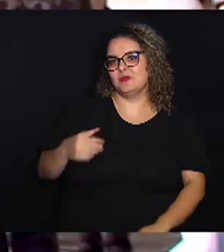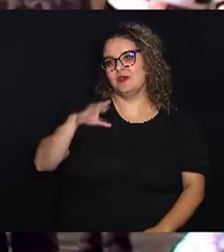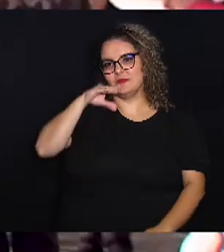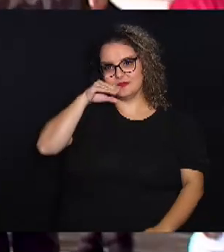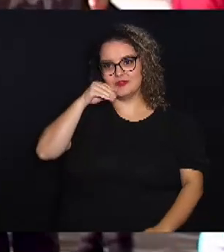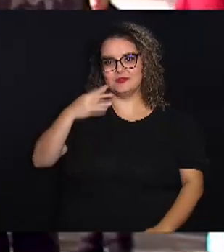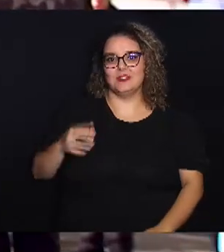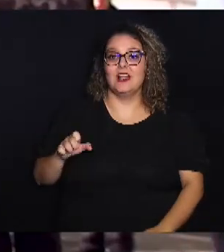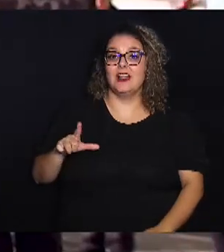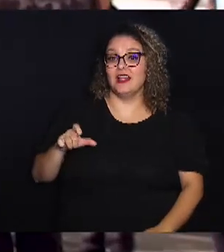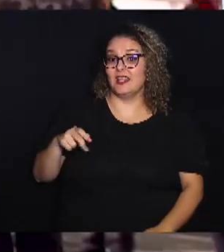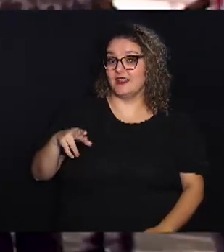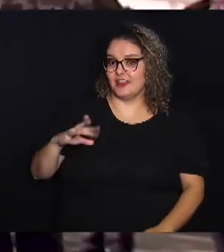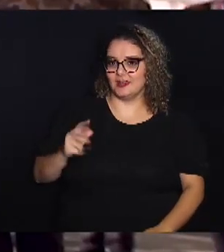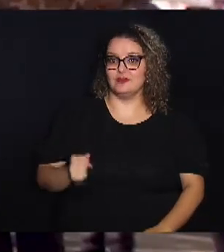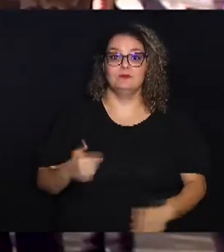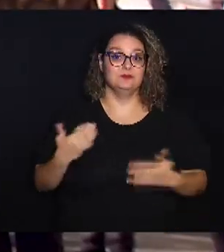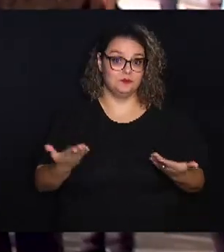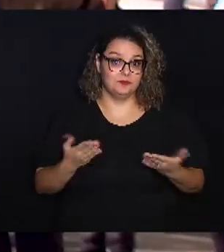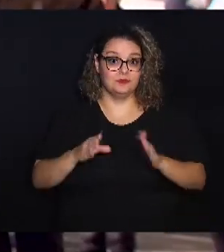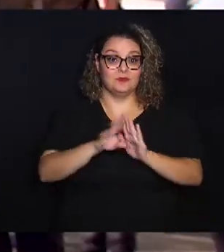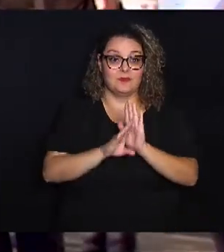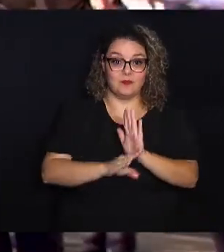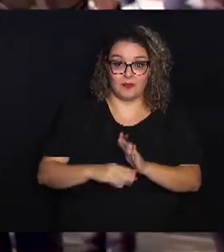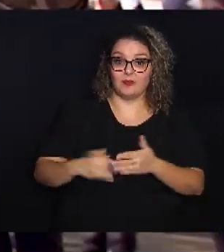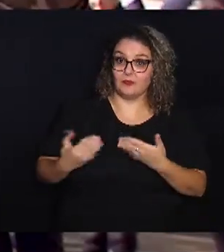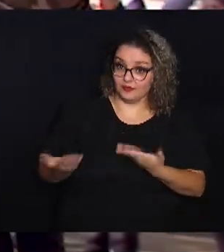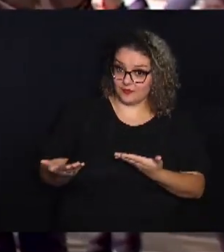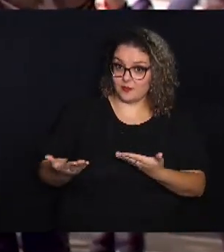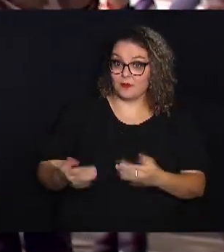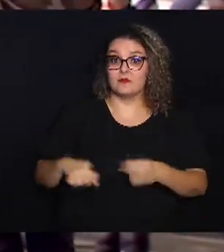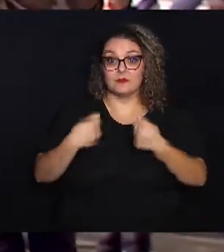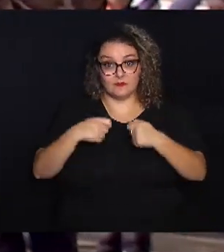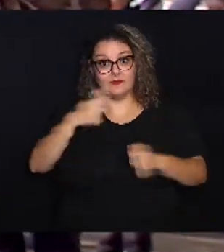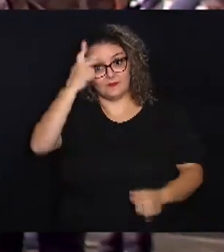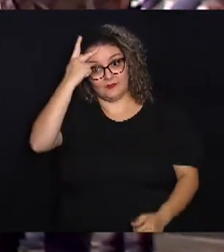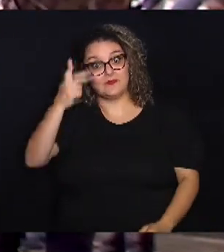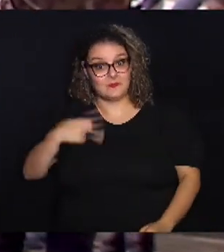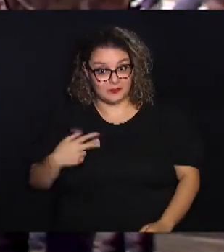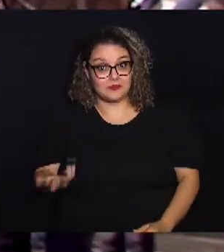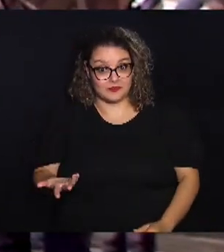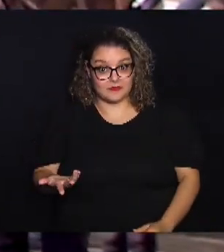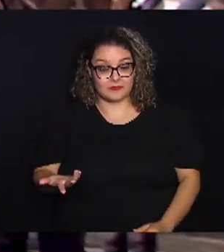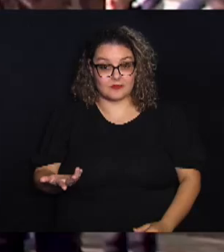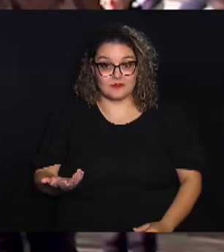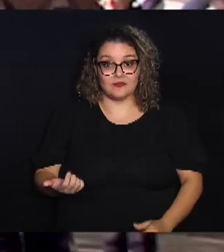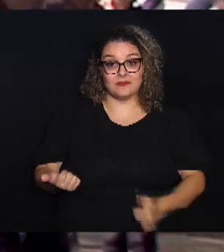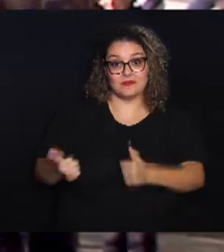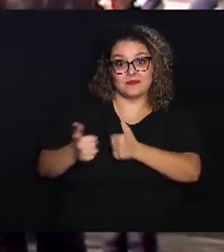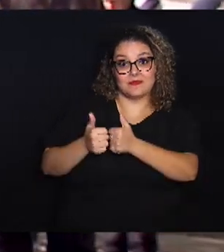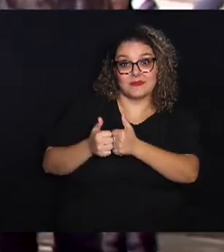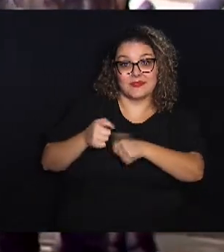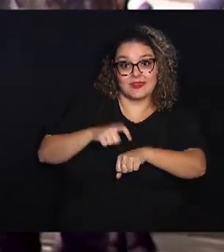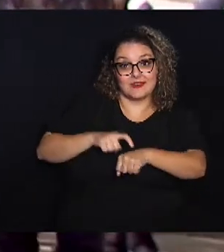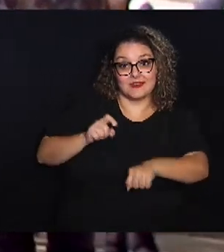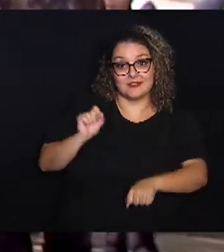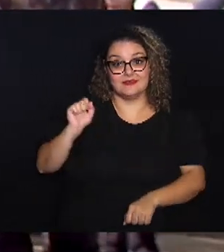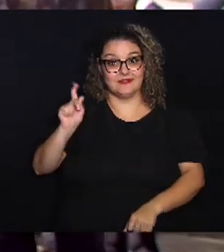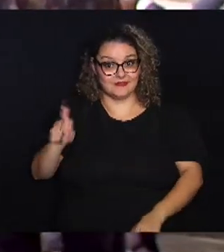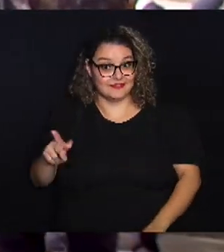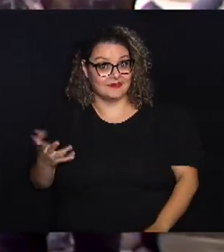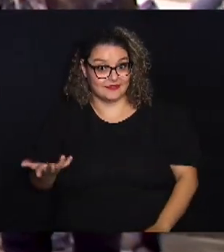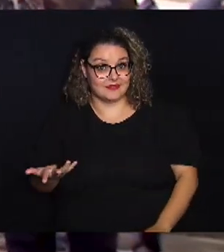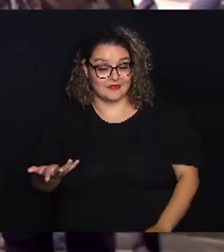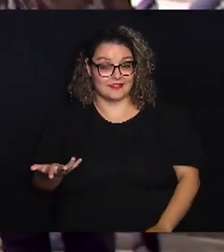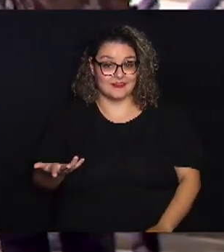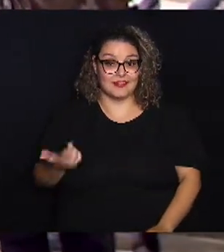como Leninha. Bom, o programa Universidade ele surgiu de uma necessidade própria, né? Eu, próximo do meu período de aposentadoria,